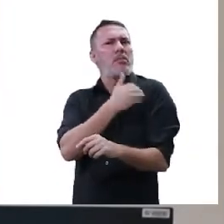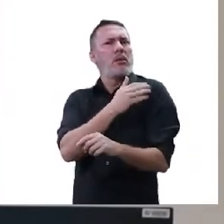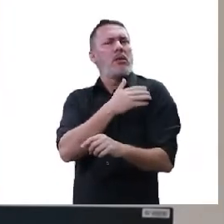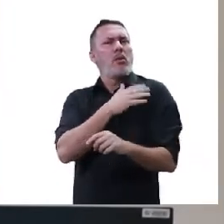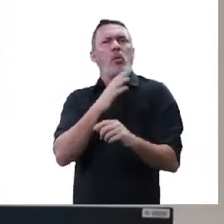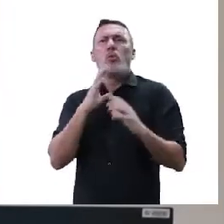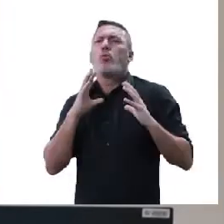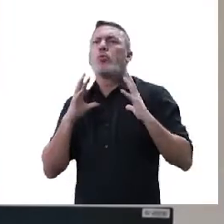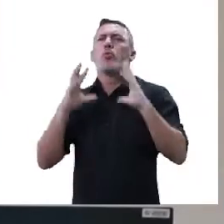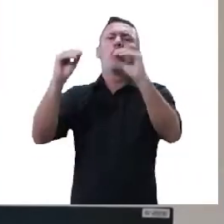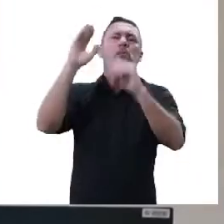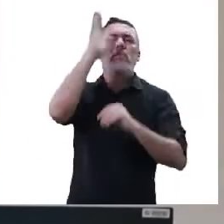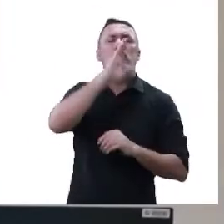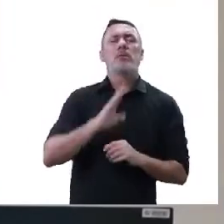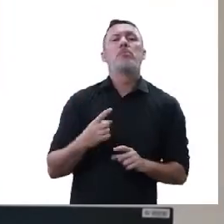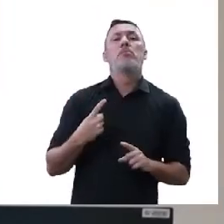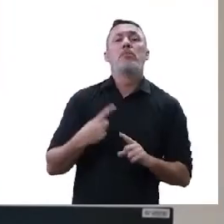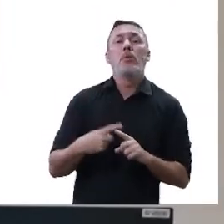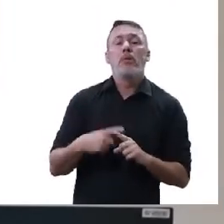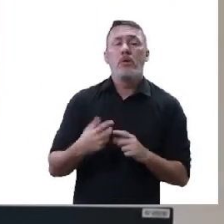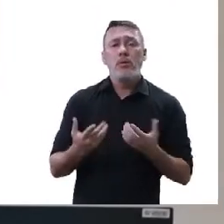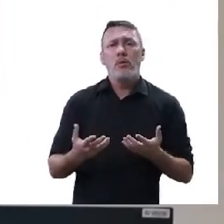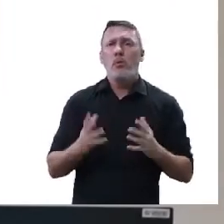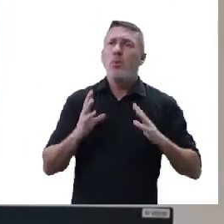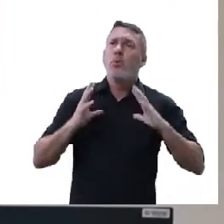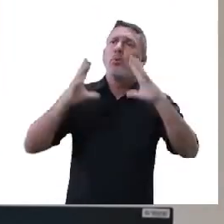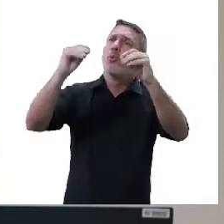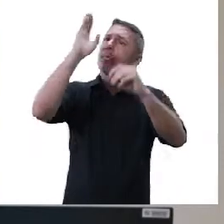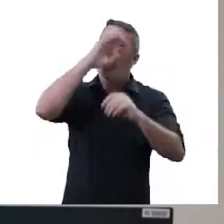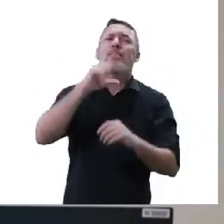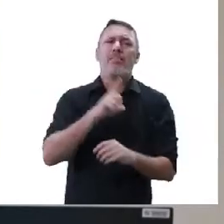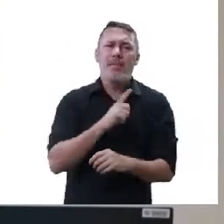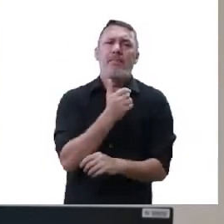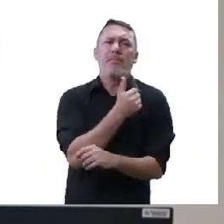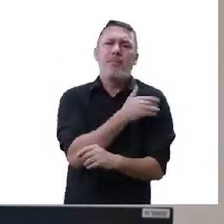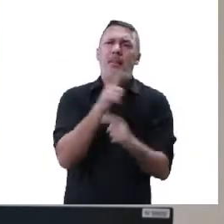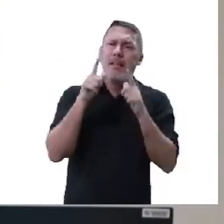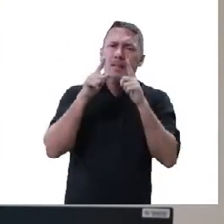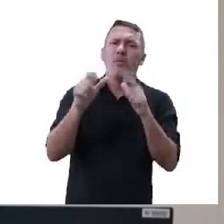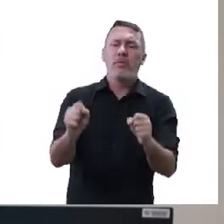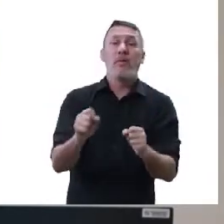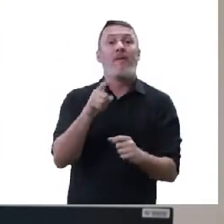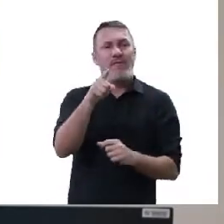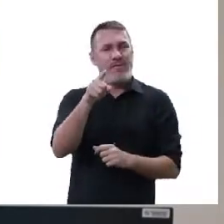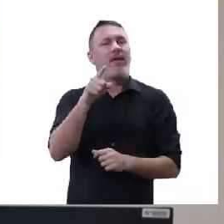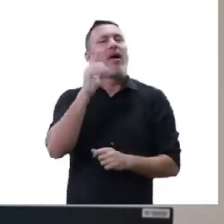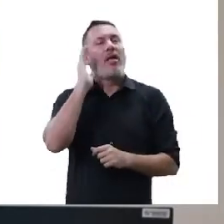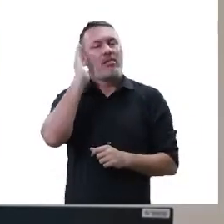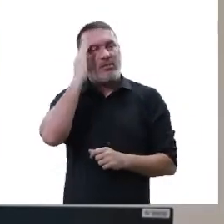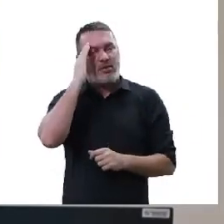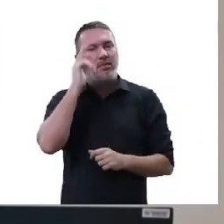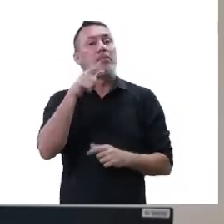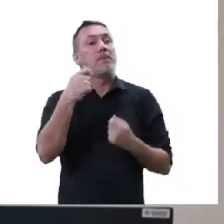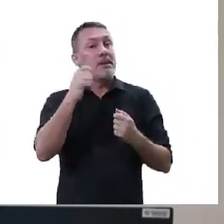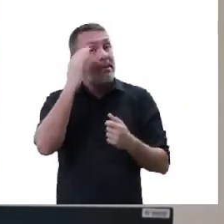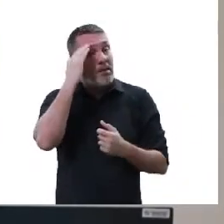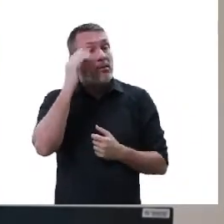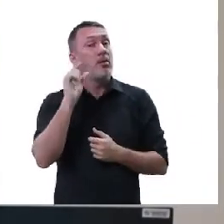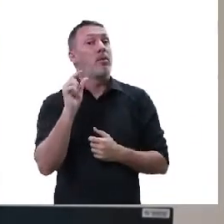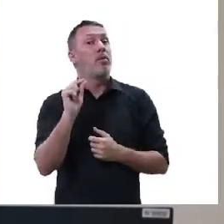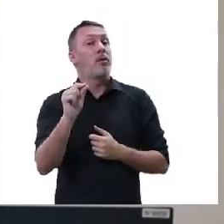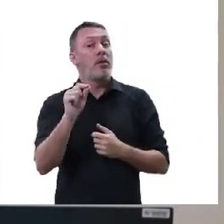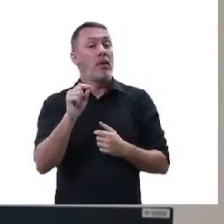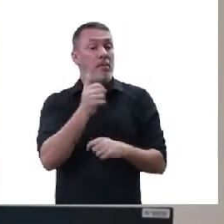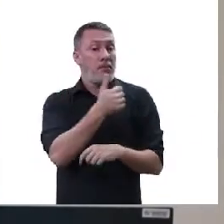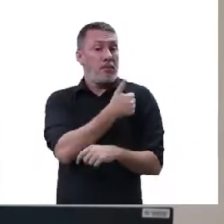atinge todo o Brasil? Por que que atinge todo o Brasil? Você vai entender que o preconceito linguístico, você precisa